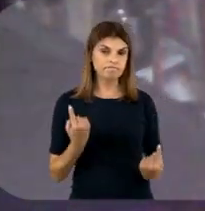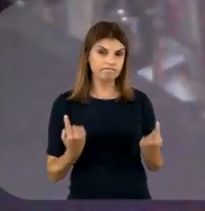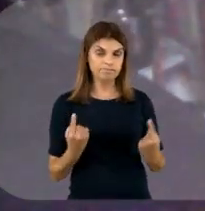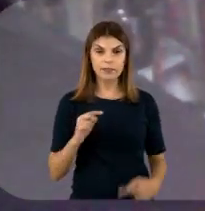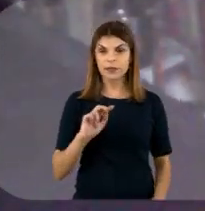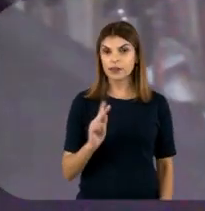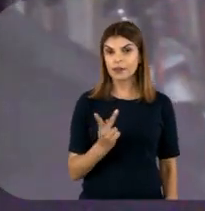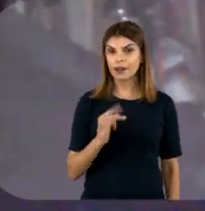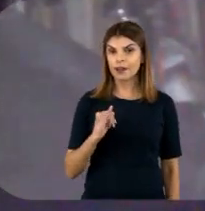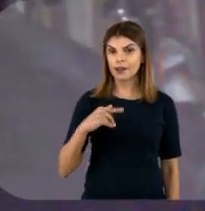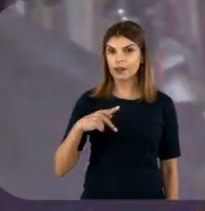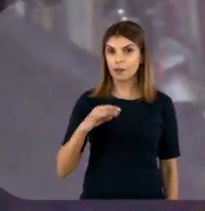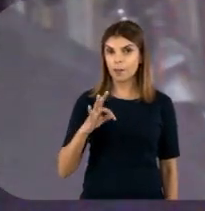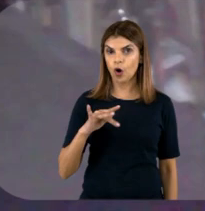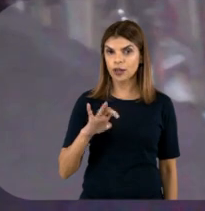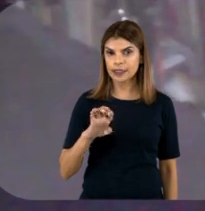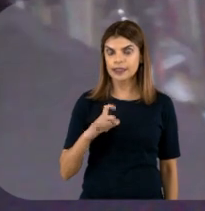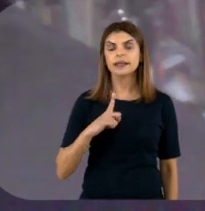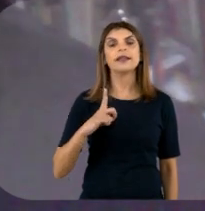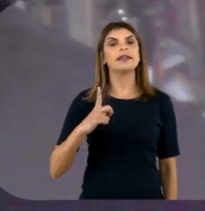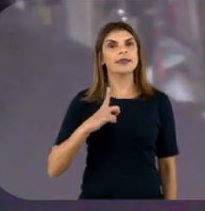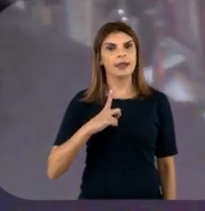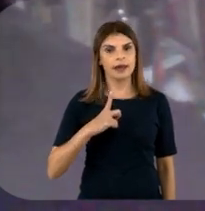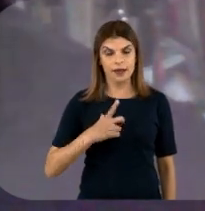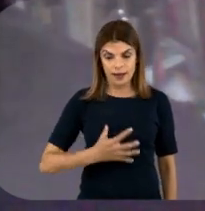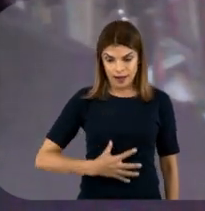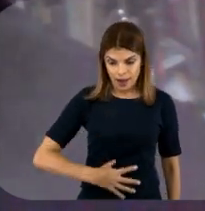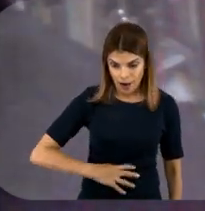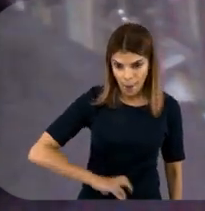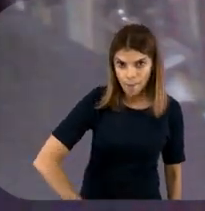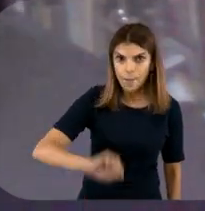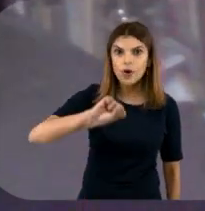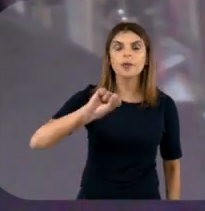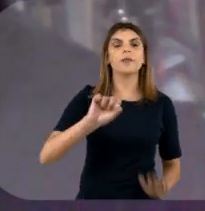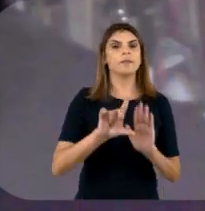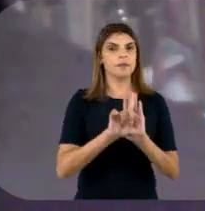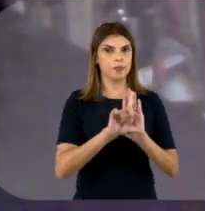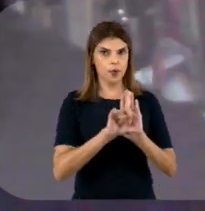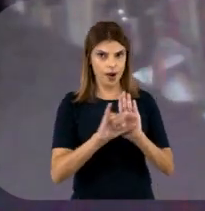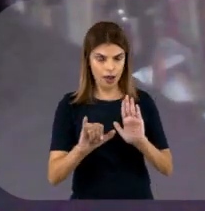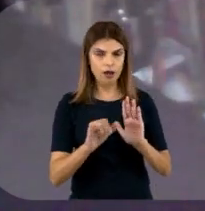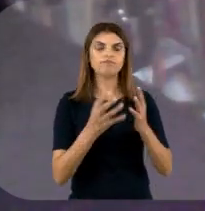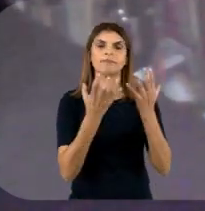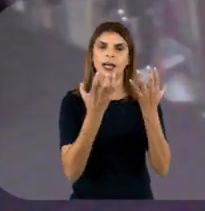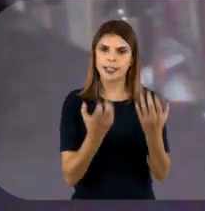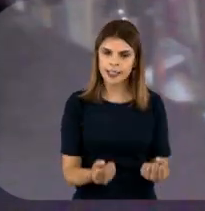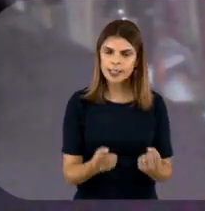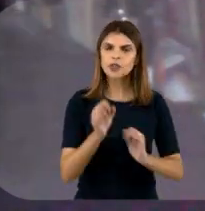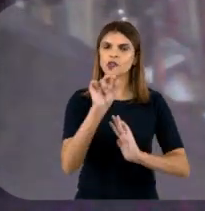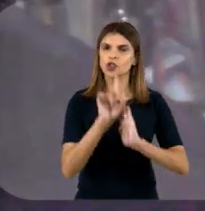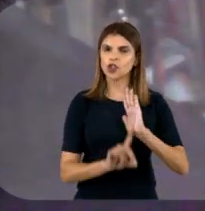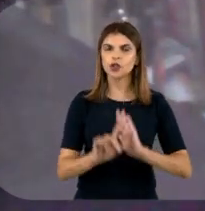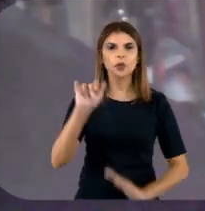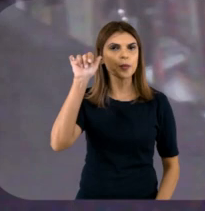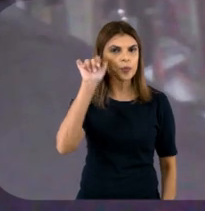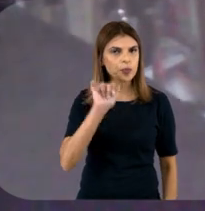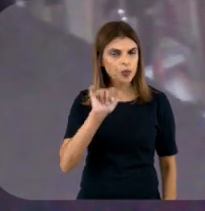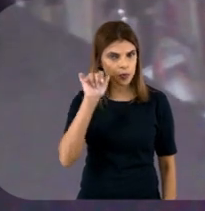nessas hipóteses, então, em que há abortamento legal, lícito, como direito da